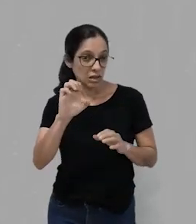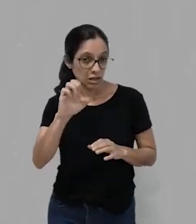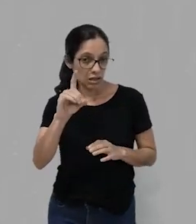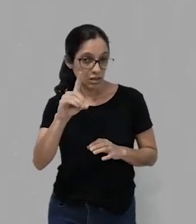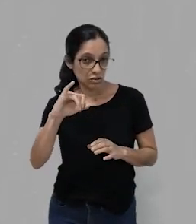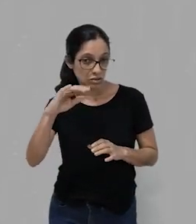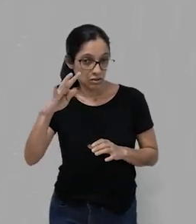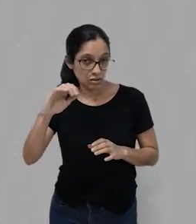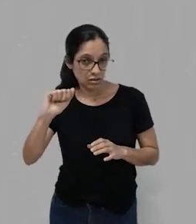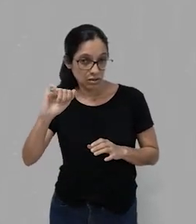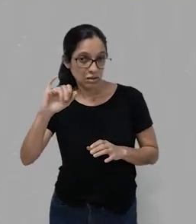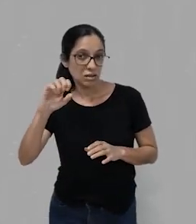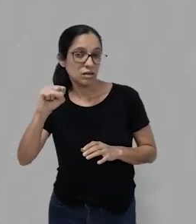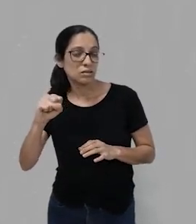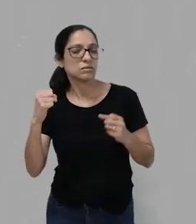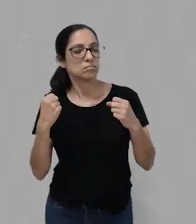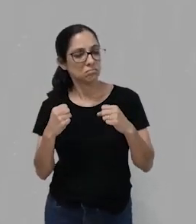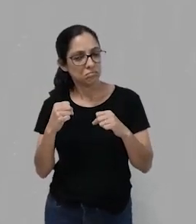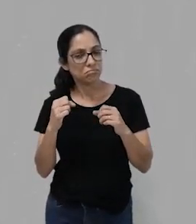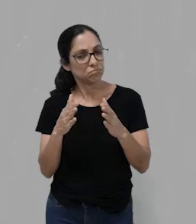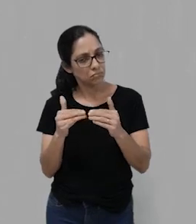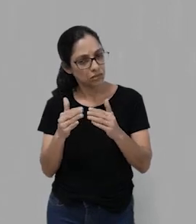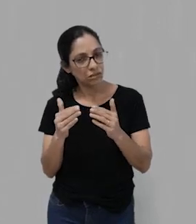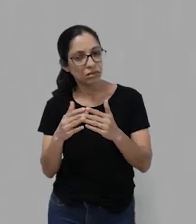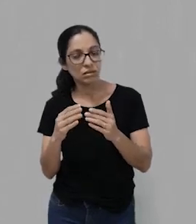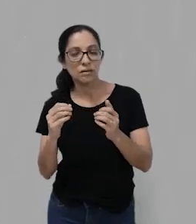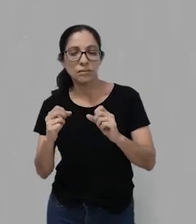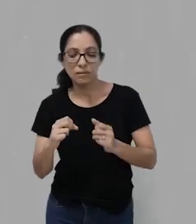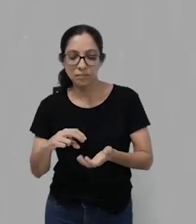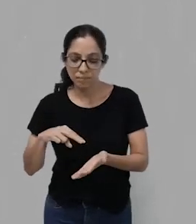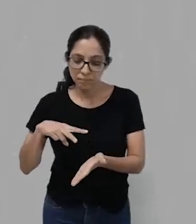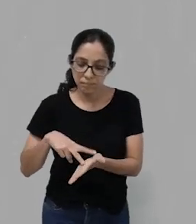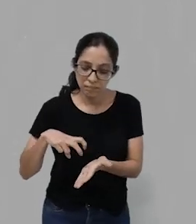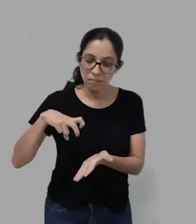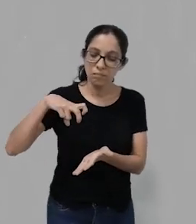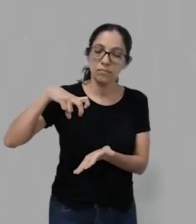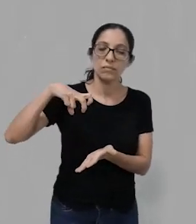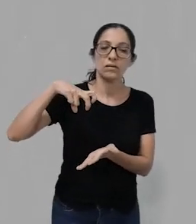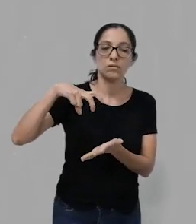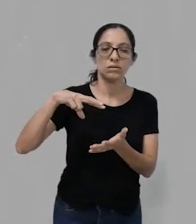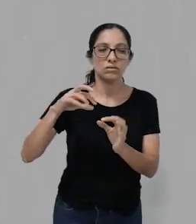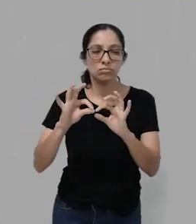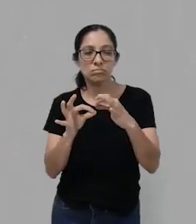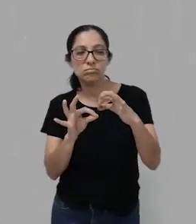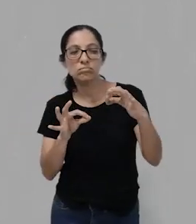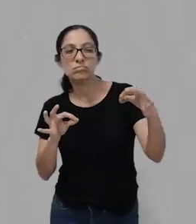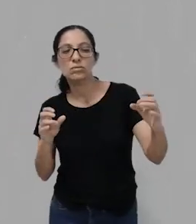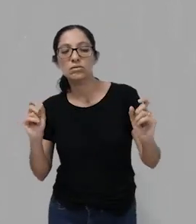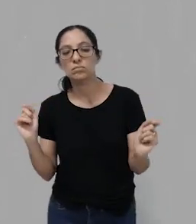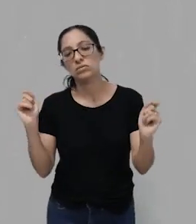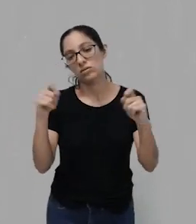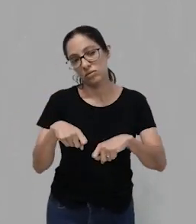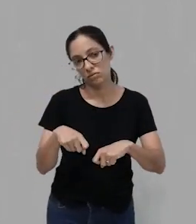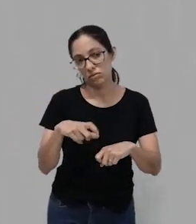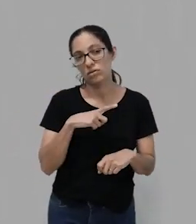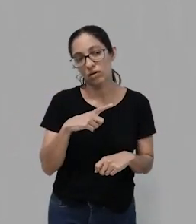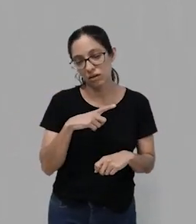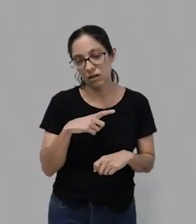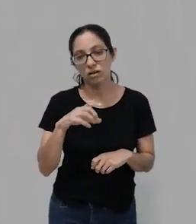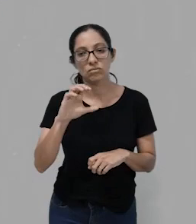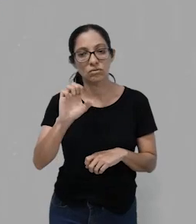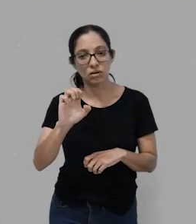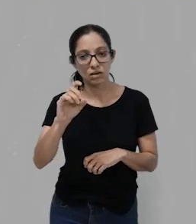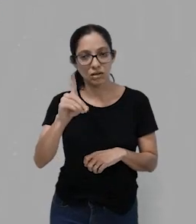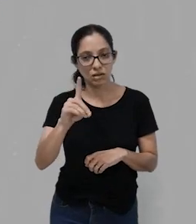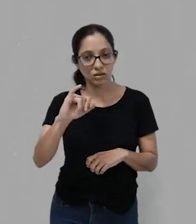uns testes de impulsão horizontal, o indivíduo saltar o mais distante possível. Tá certo? Aí tem lá, saltar 90 centímetros para